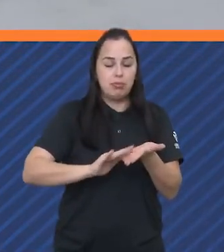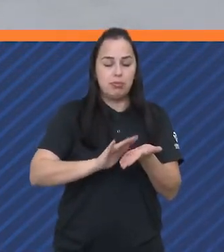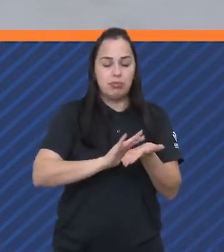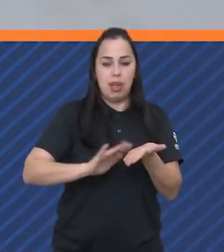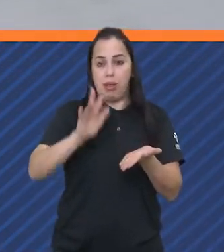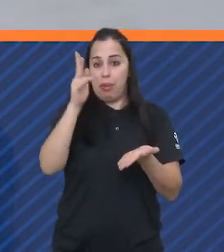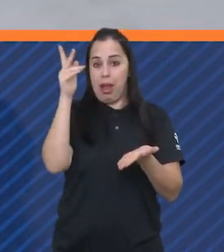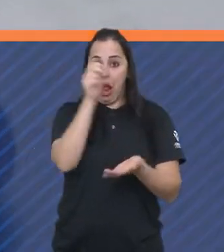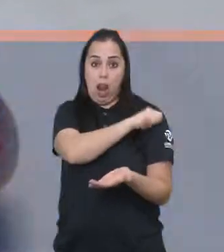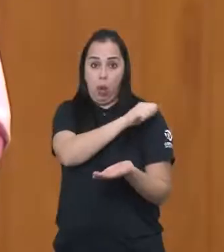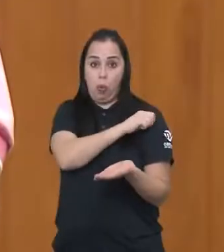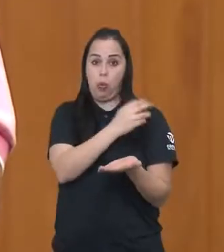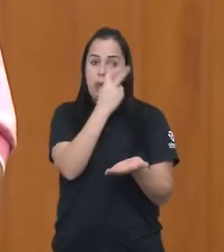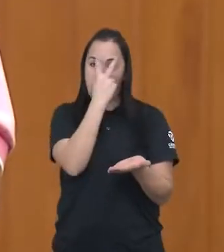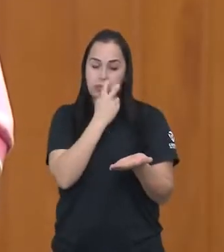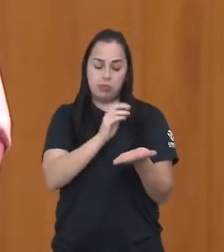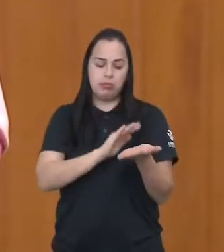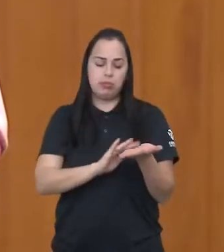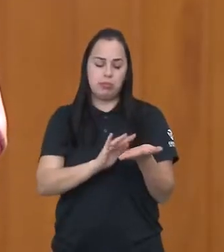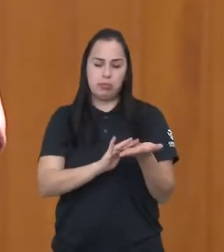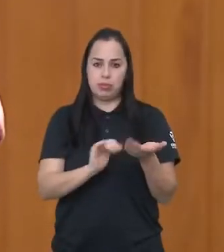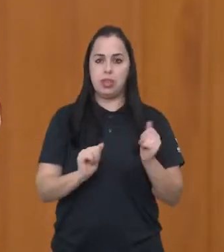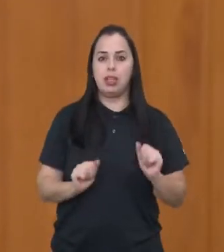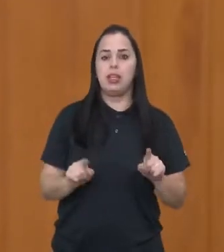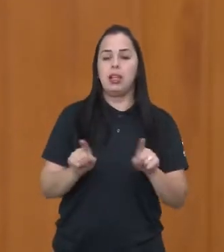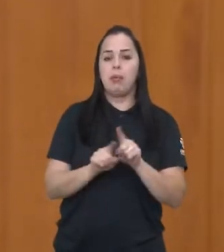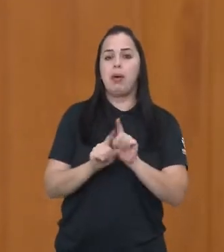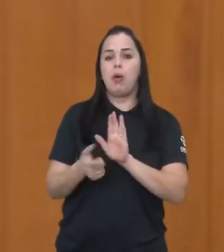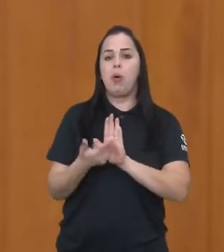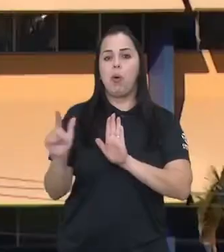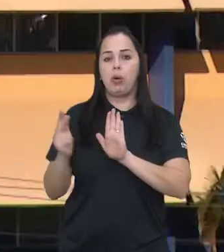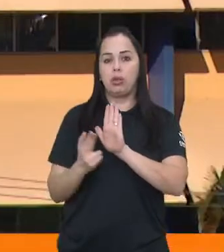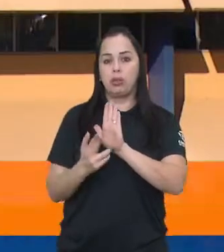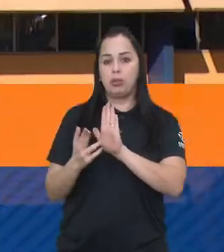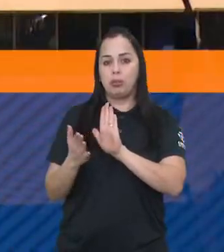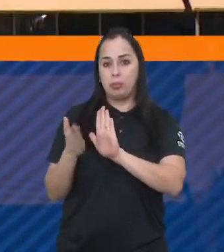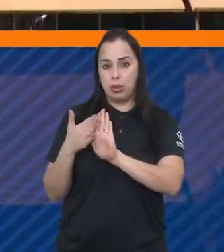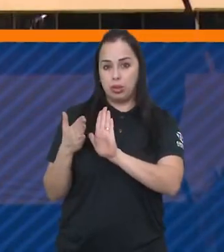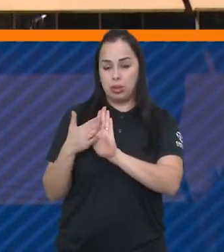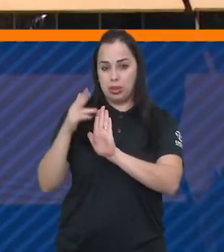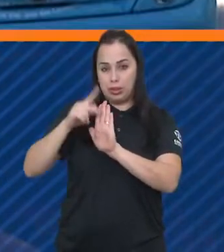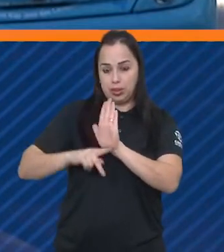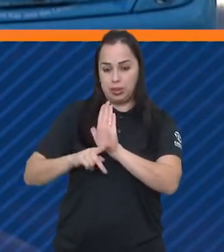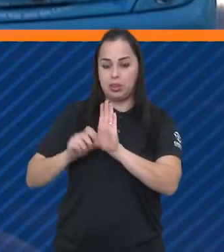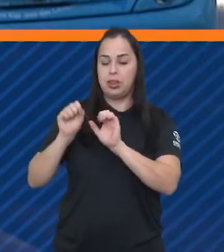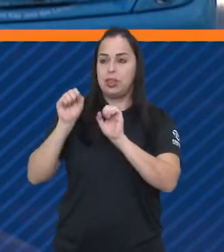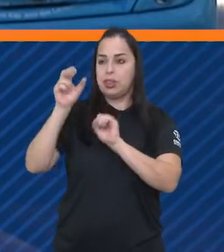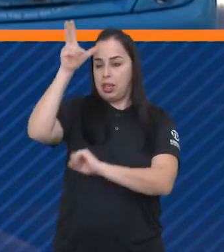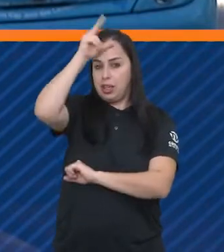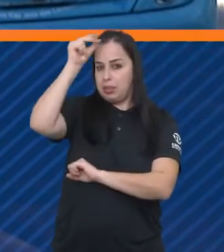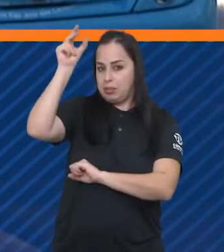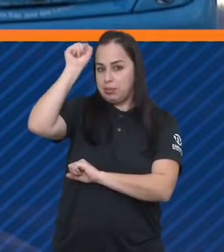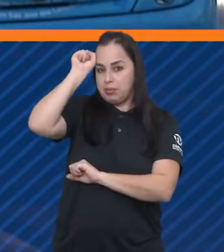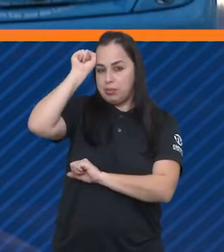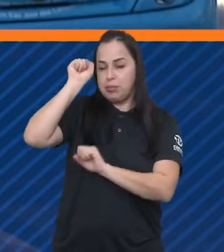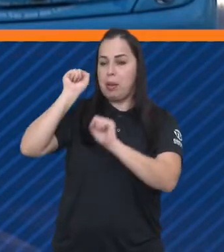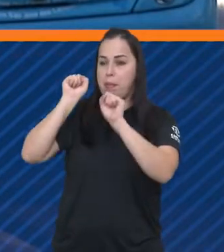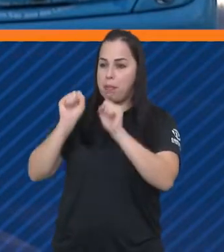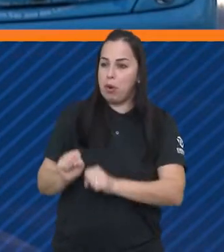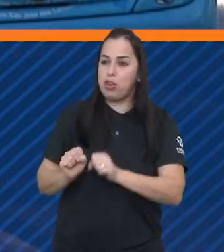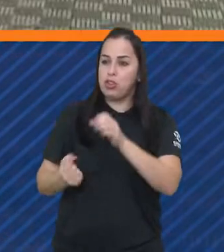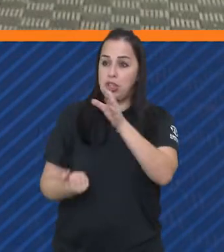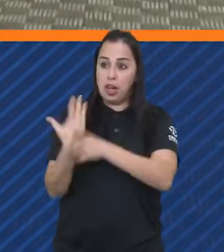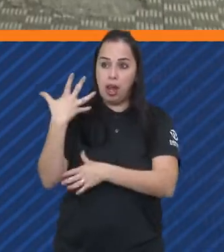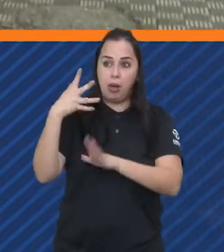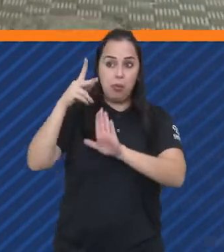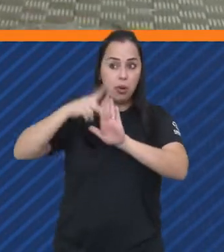com deficiência visual. O parlamentar ainda é autor de outro projeto que autoriza a Prefeitura a criar o programa Adote um Ponto de